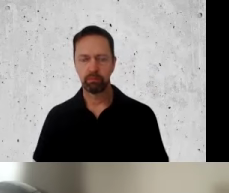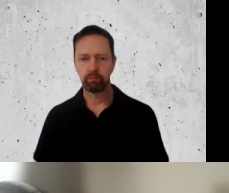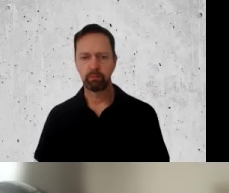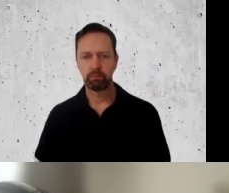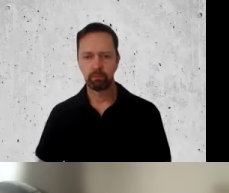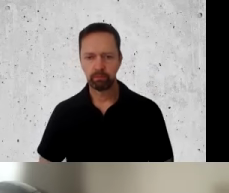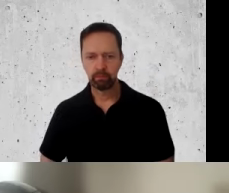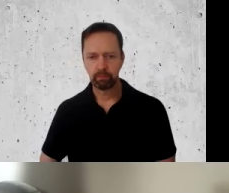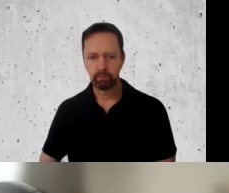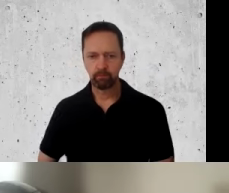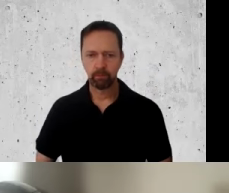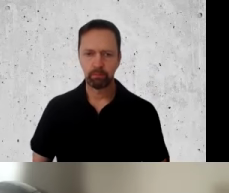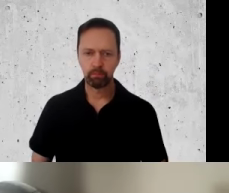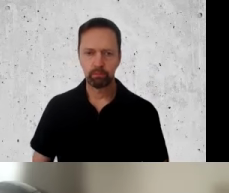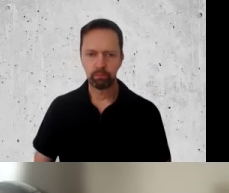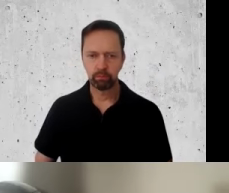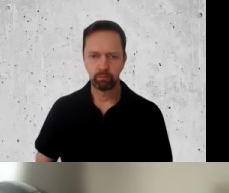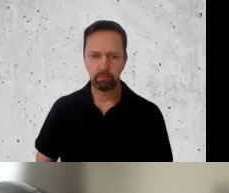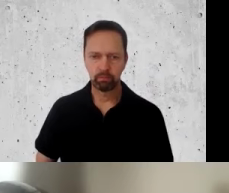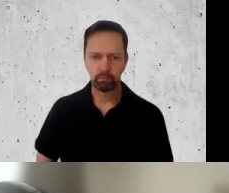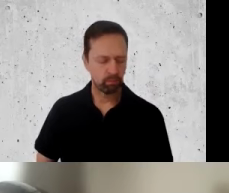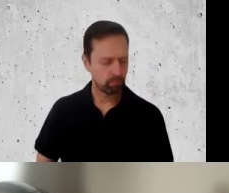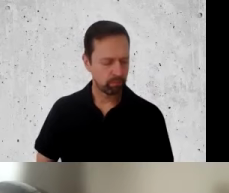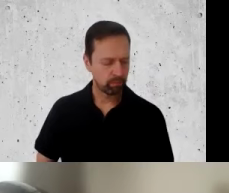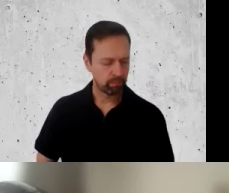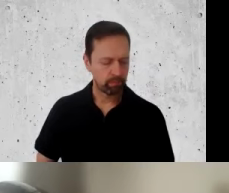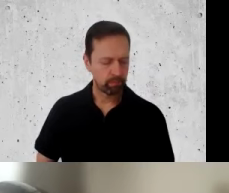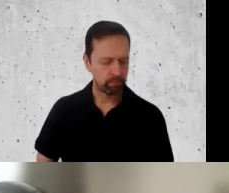né? Então, eu acho que novos...